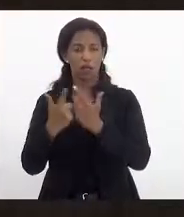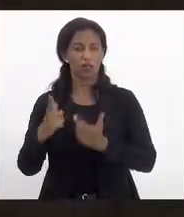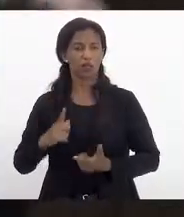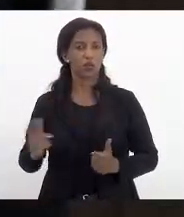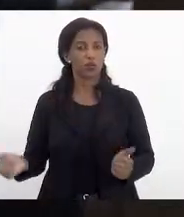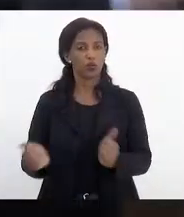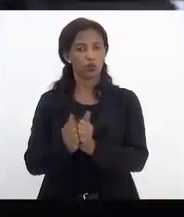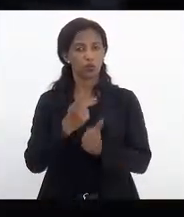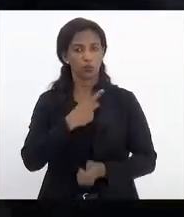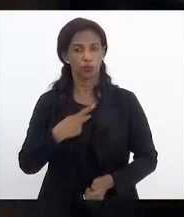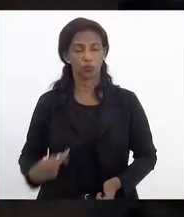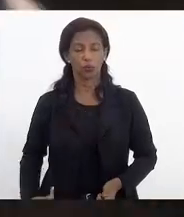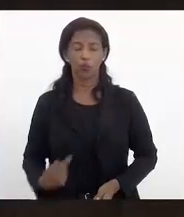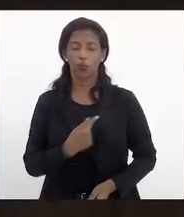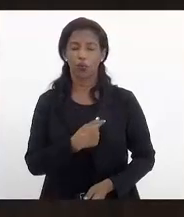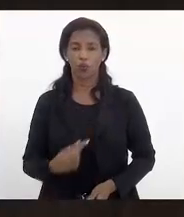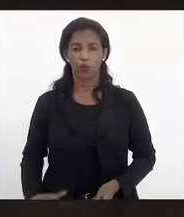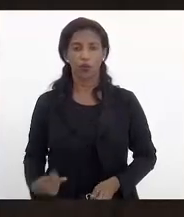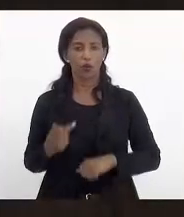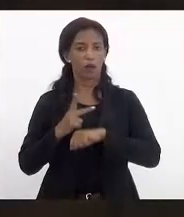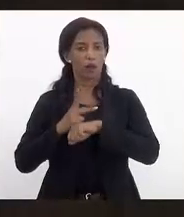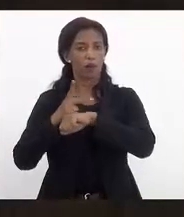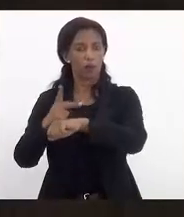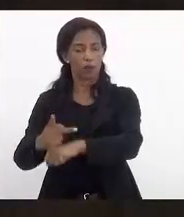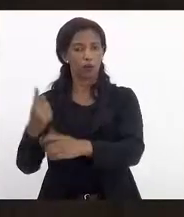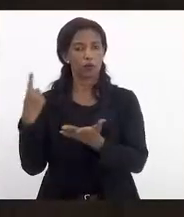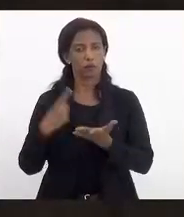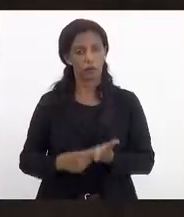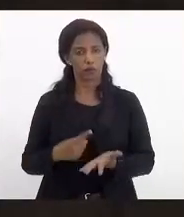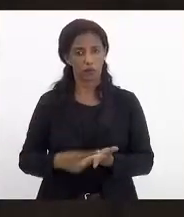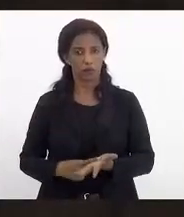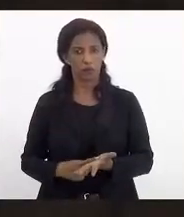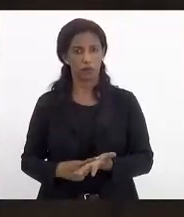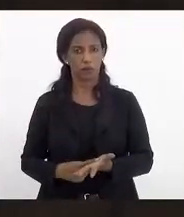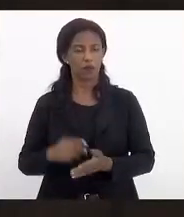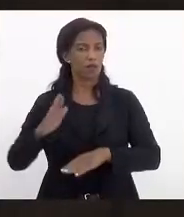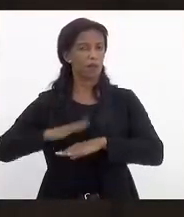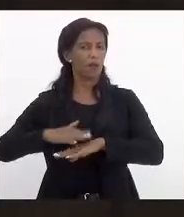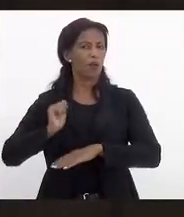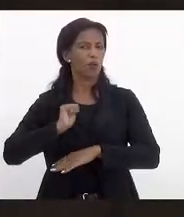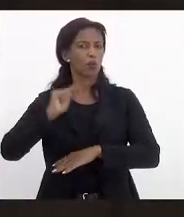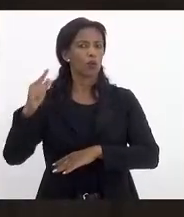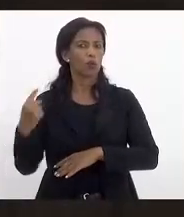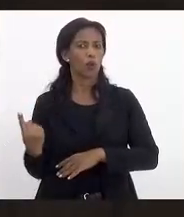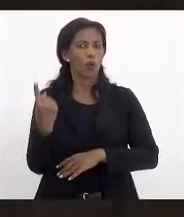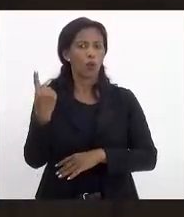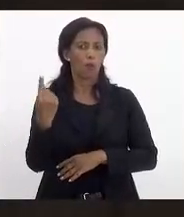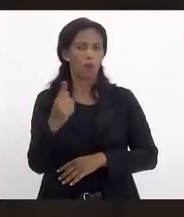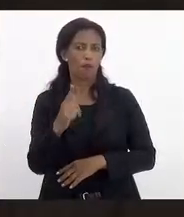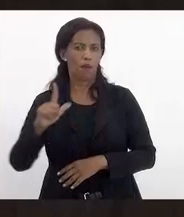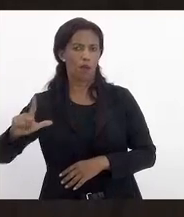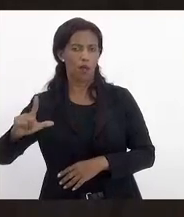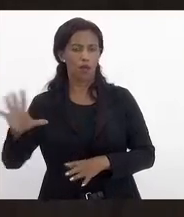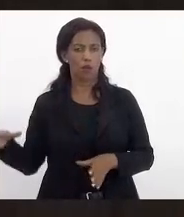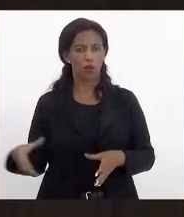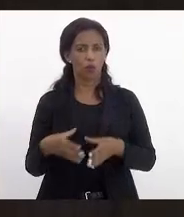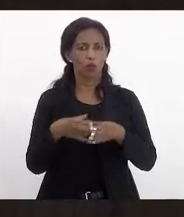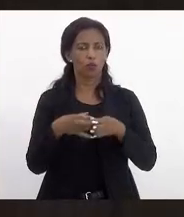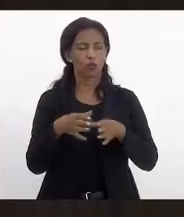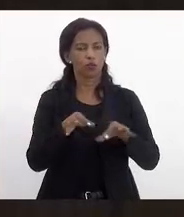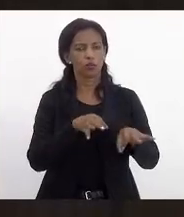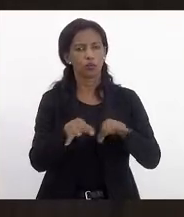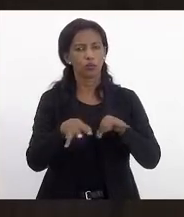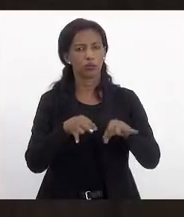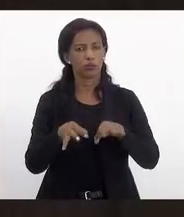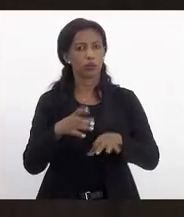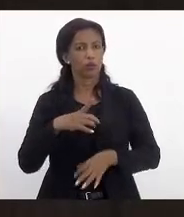Vossa Excelência, que o governador Cláudio Castro teve, na busca deste acordo, que é muito maior do que apenas um projeto. É um conjunto de medidas